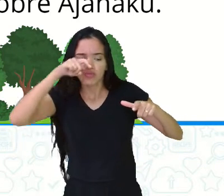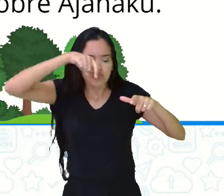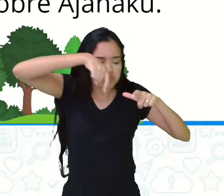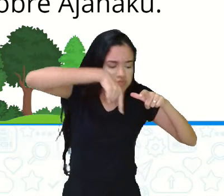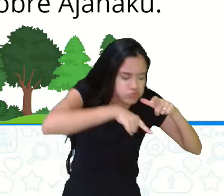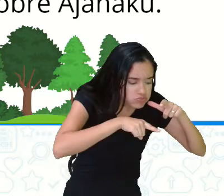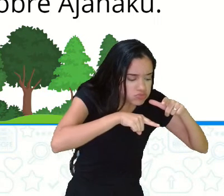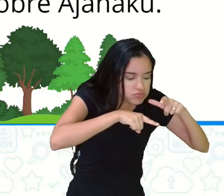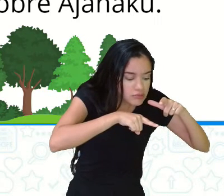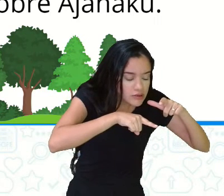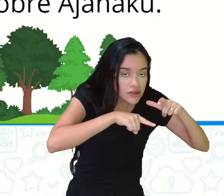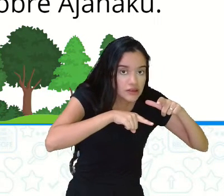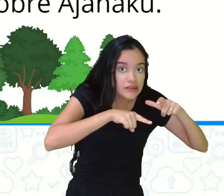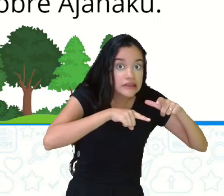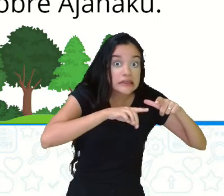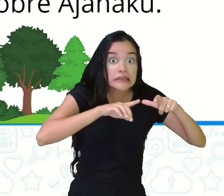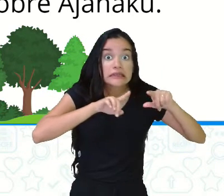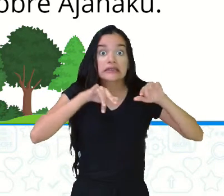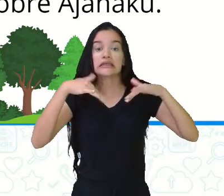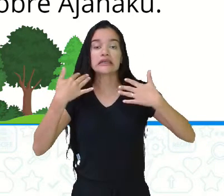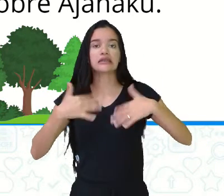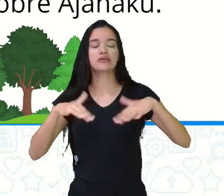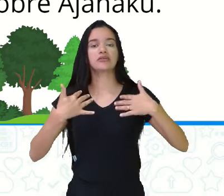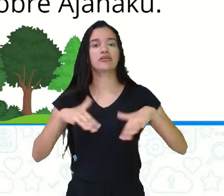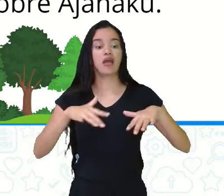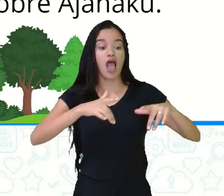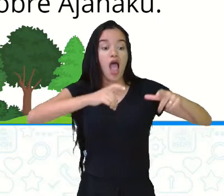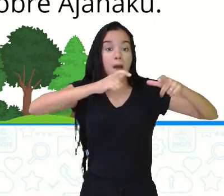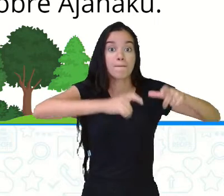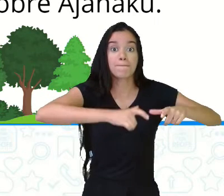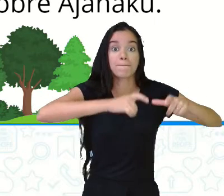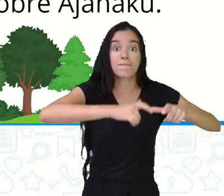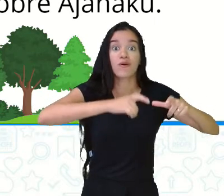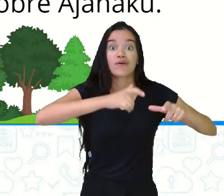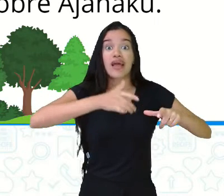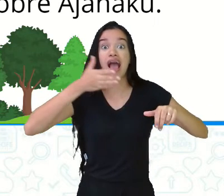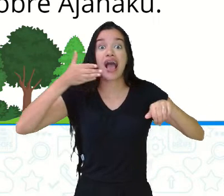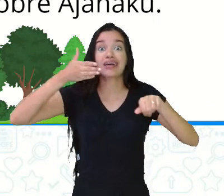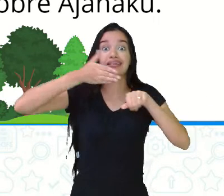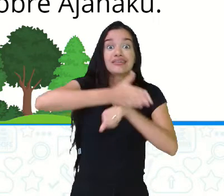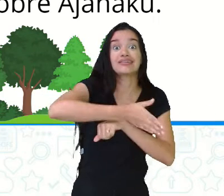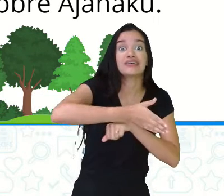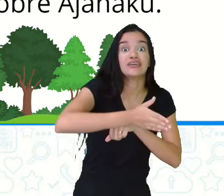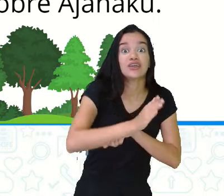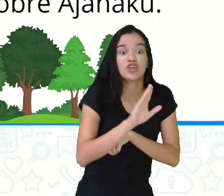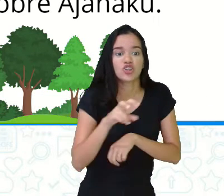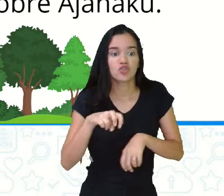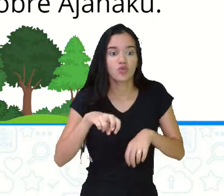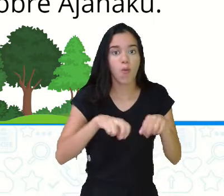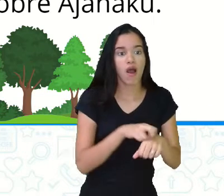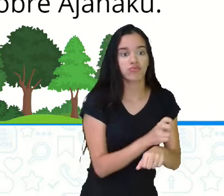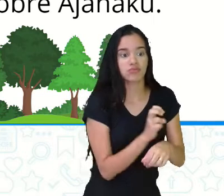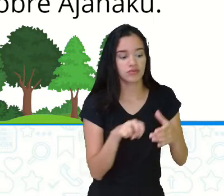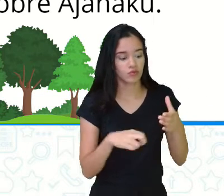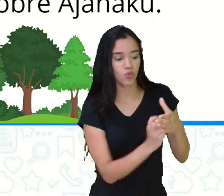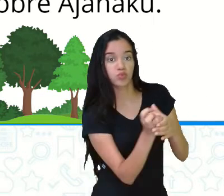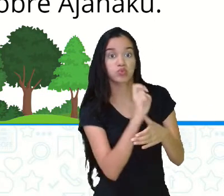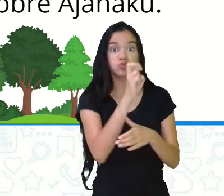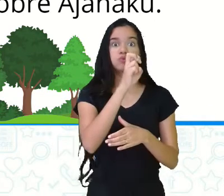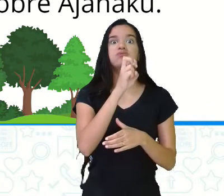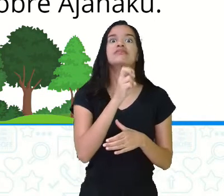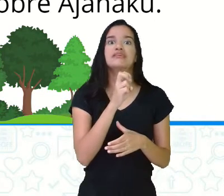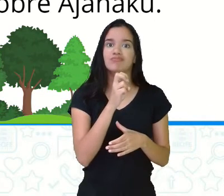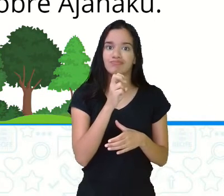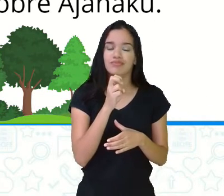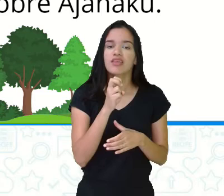do que se tratava. Acontece que aquele buraco era a entrada da casa de uma cobra muito grande, que